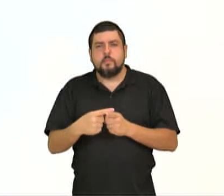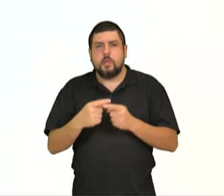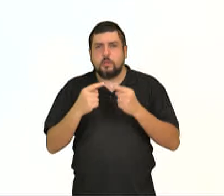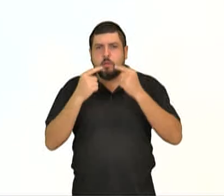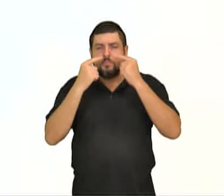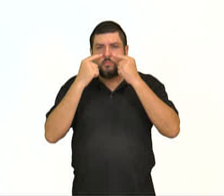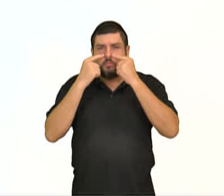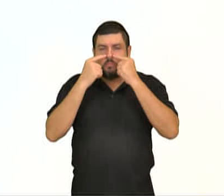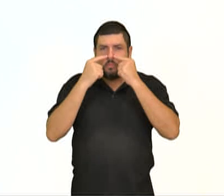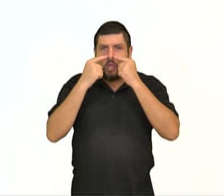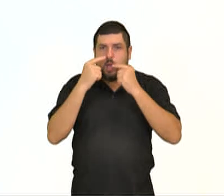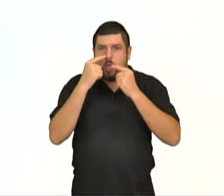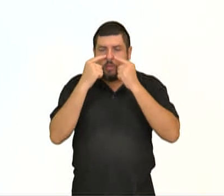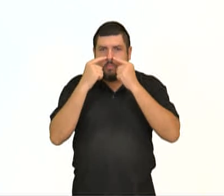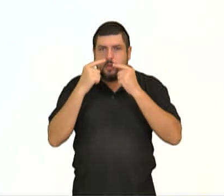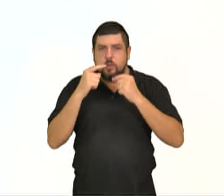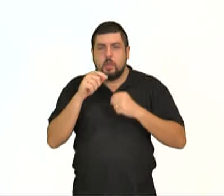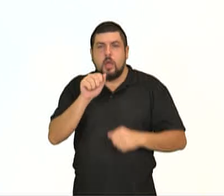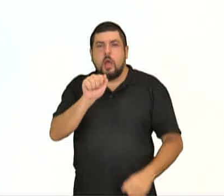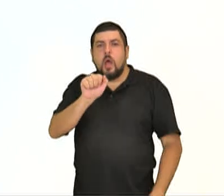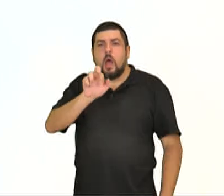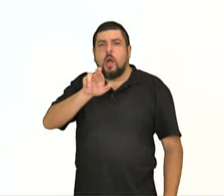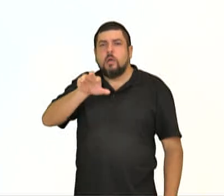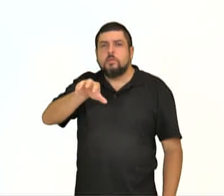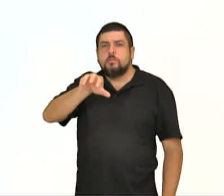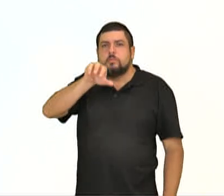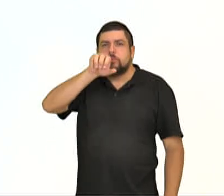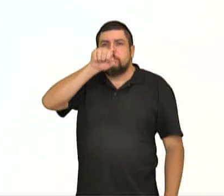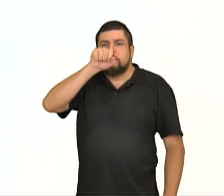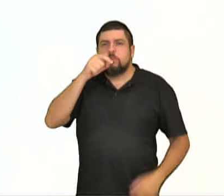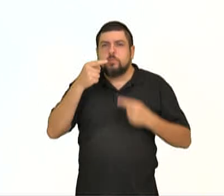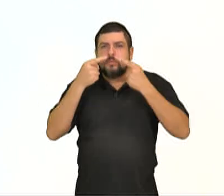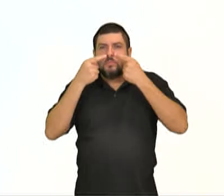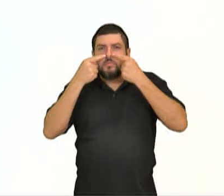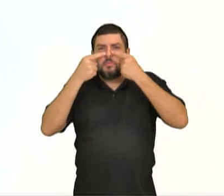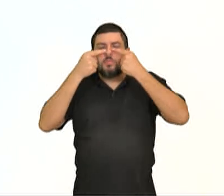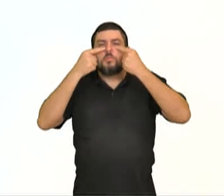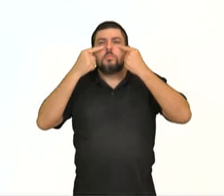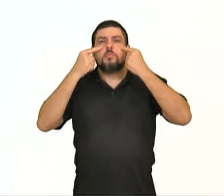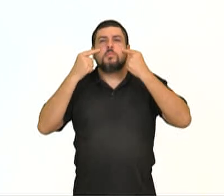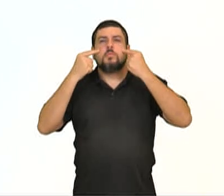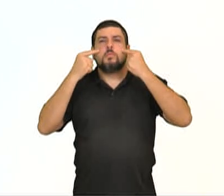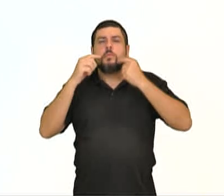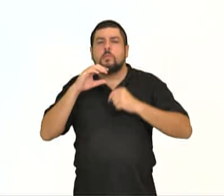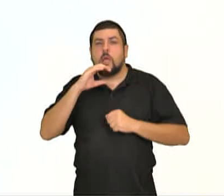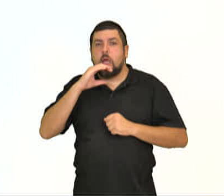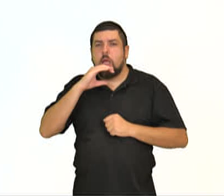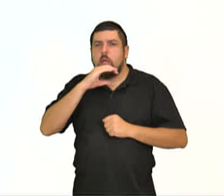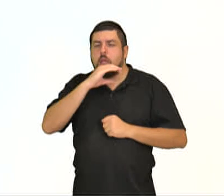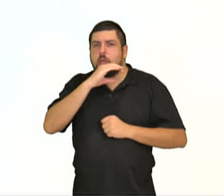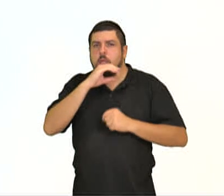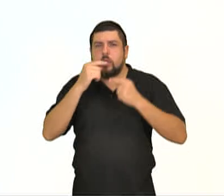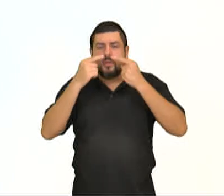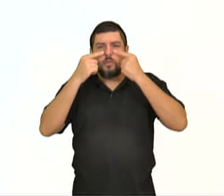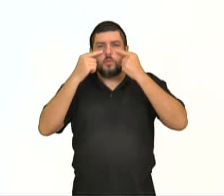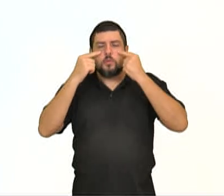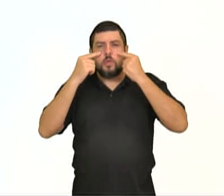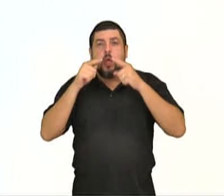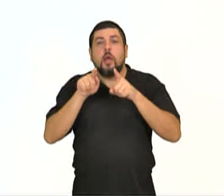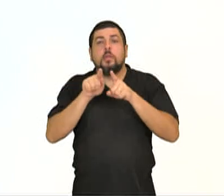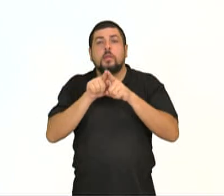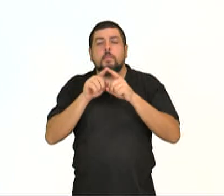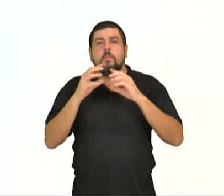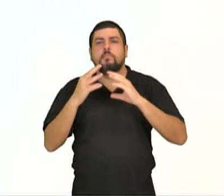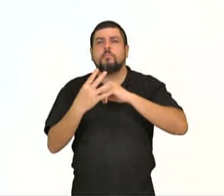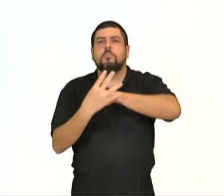O ar acaba sendo aquecido e filtrado também. Então, toda essa região das cavidades nasais,